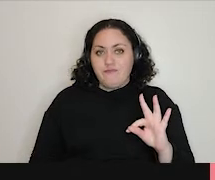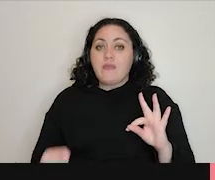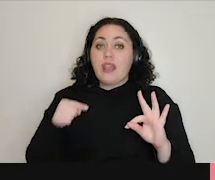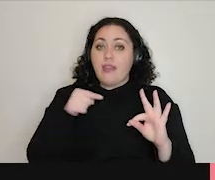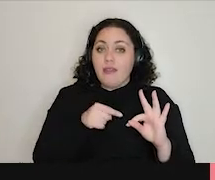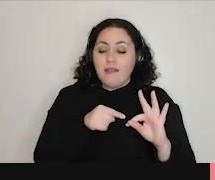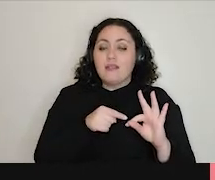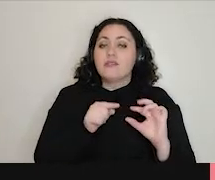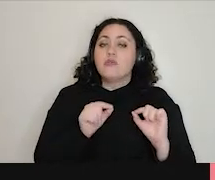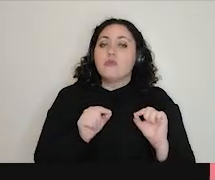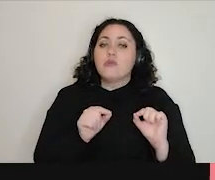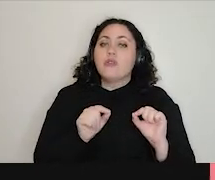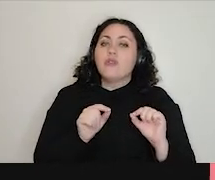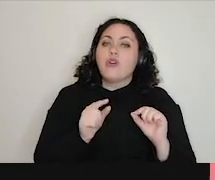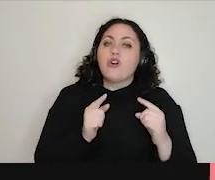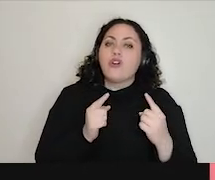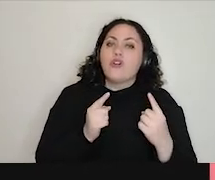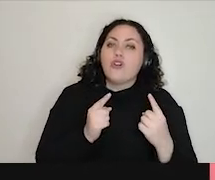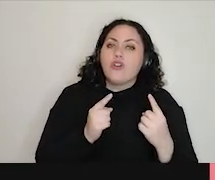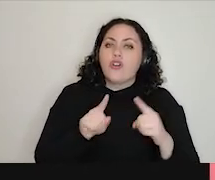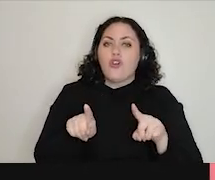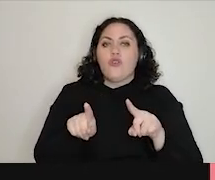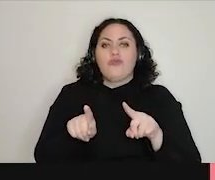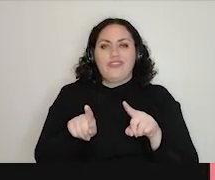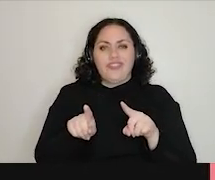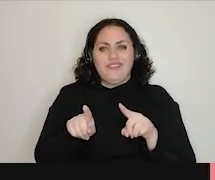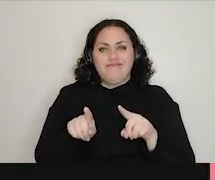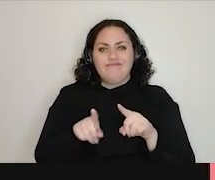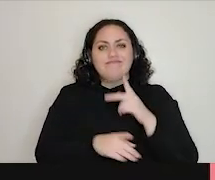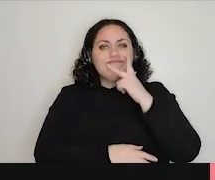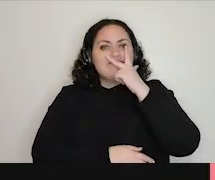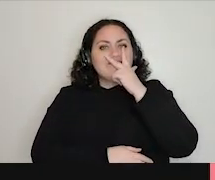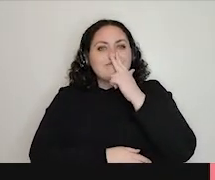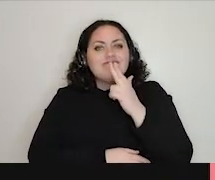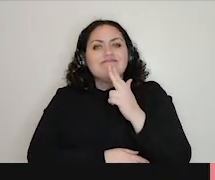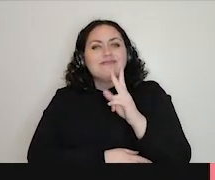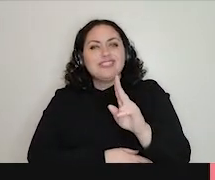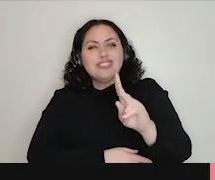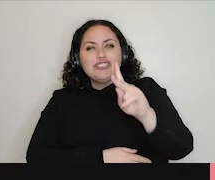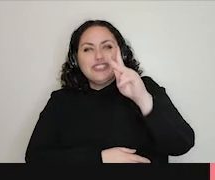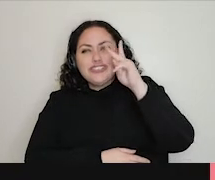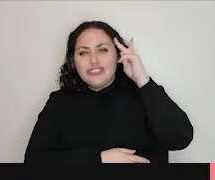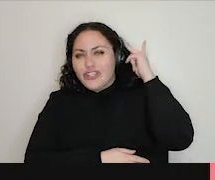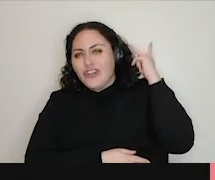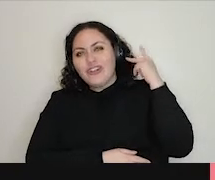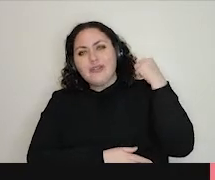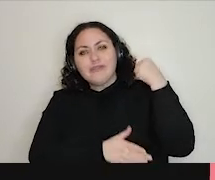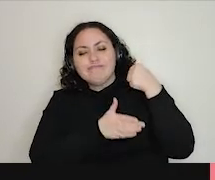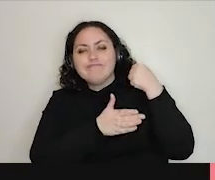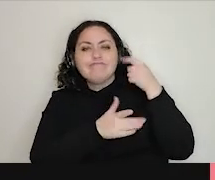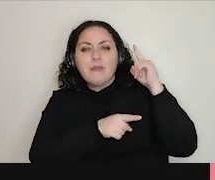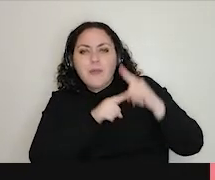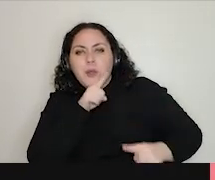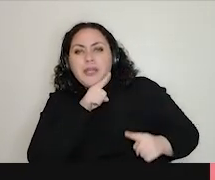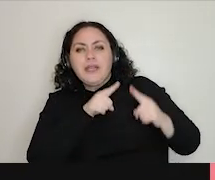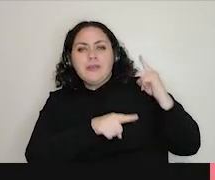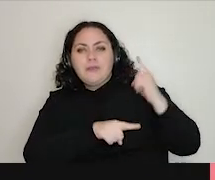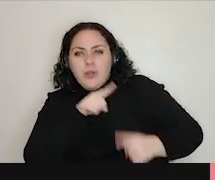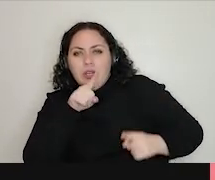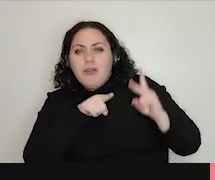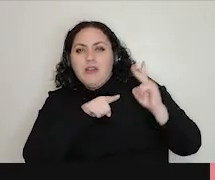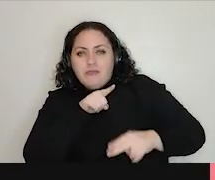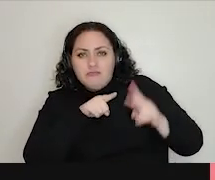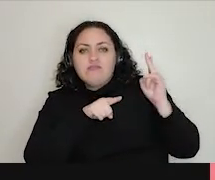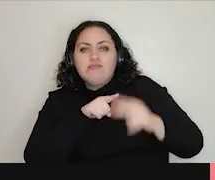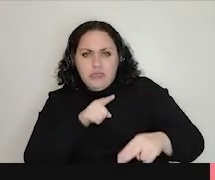ir contra uma série histórica de violações que continuam acontecendo, né? Muito em